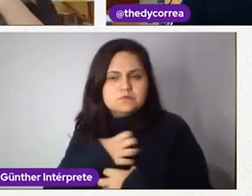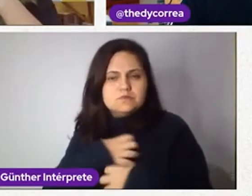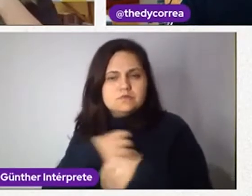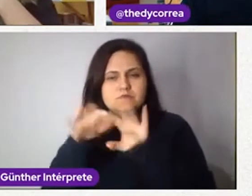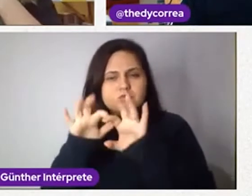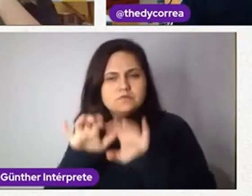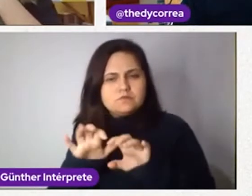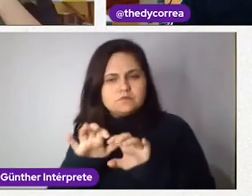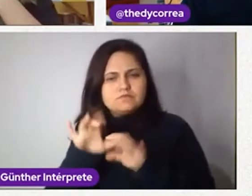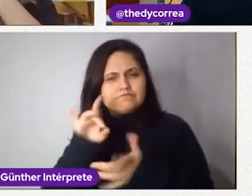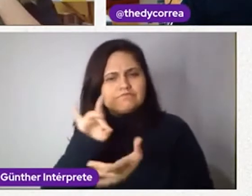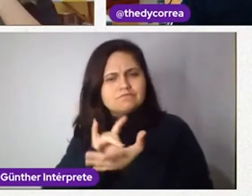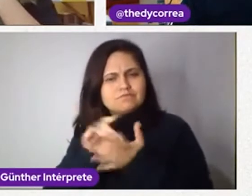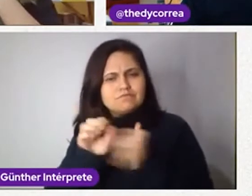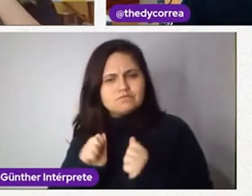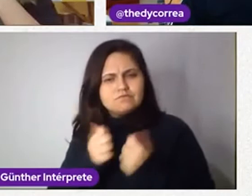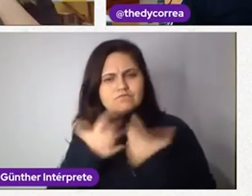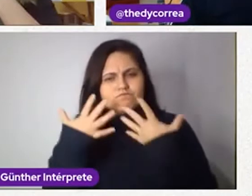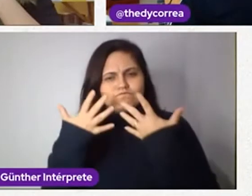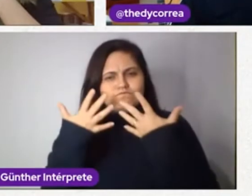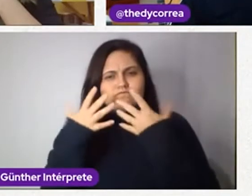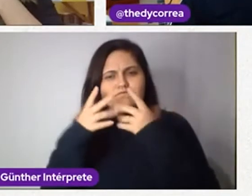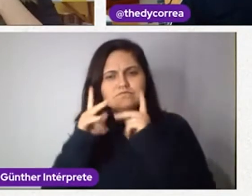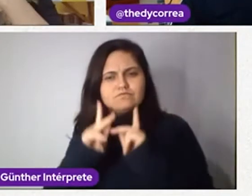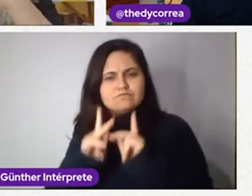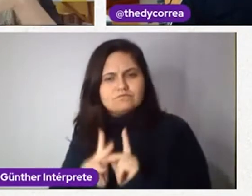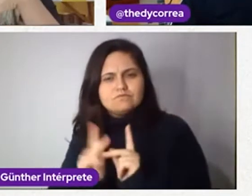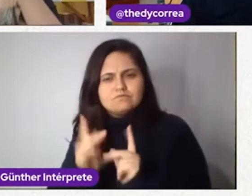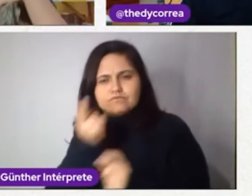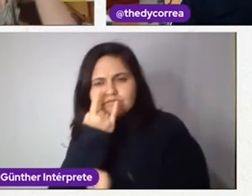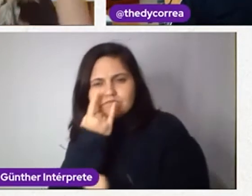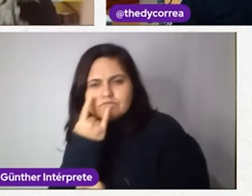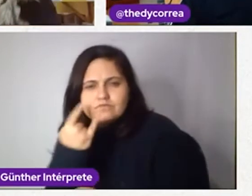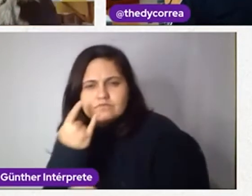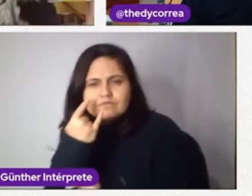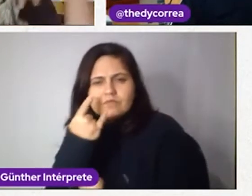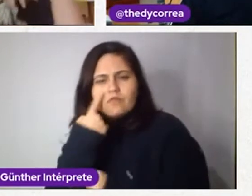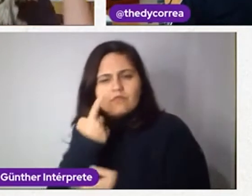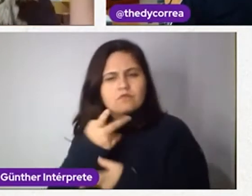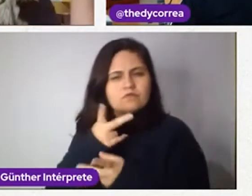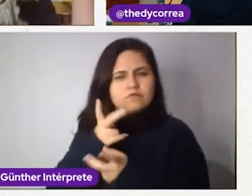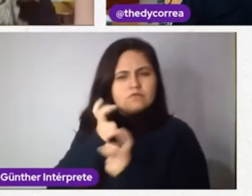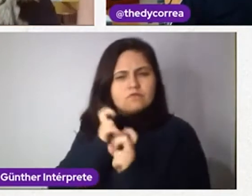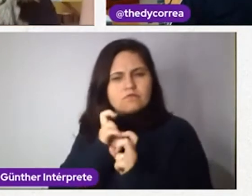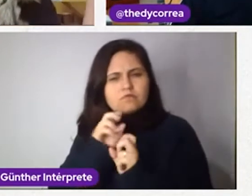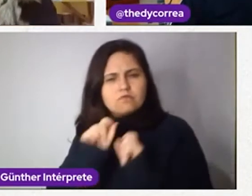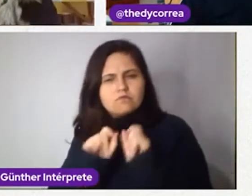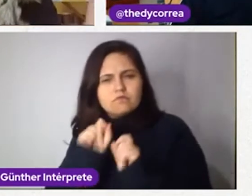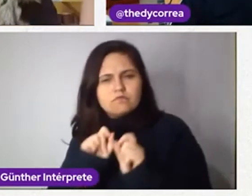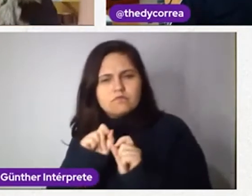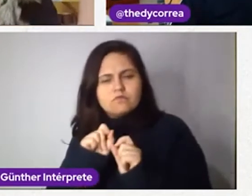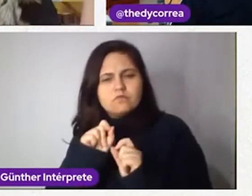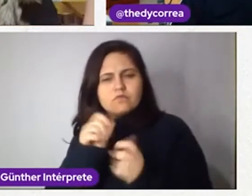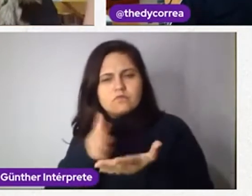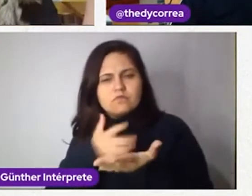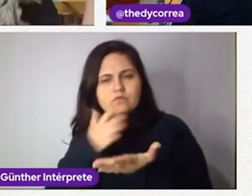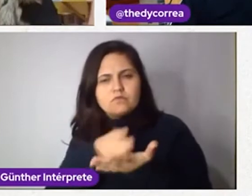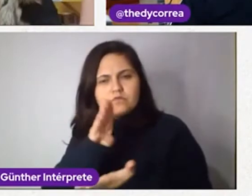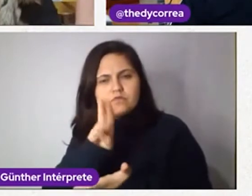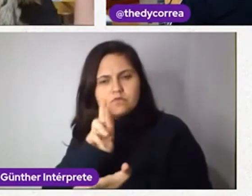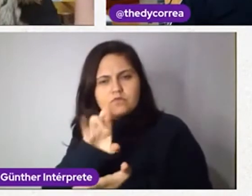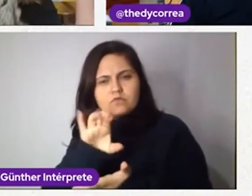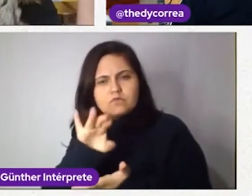que realmente cativa as pessoas, né? Eu acho que eu estava vendo que o Bruto foi um livro que tu começou a escrever